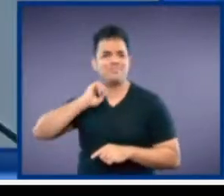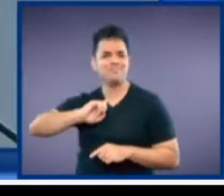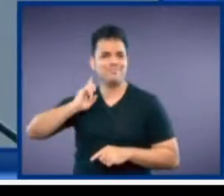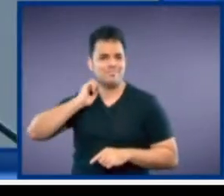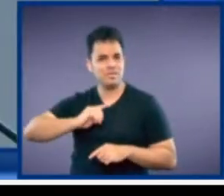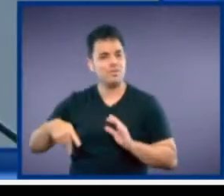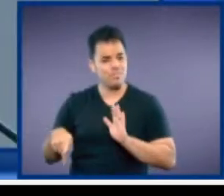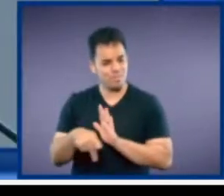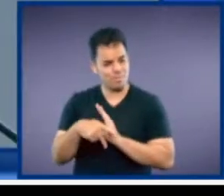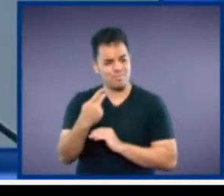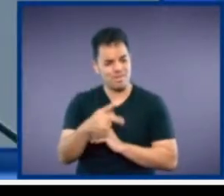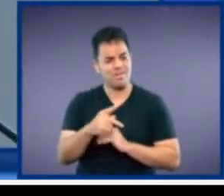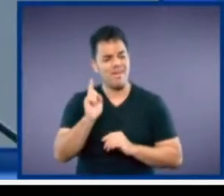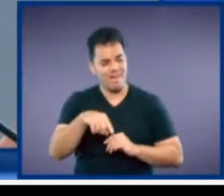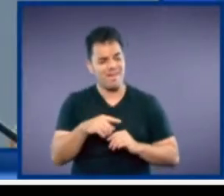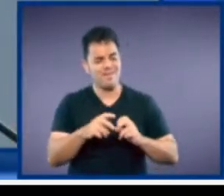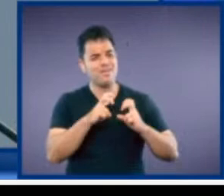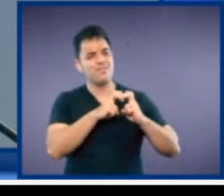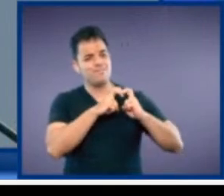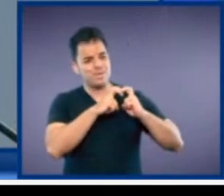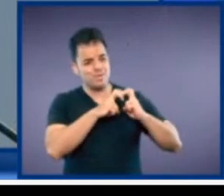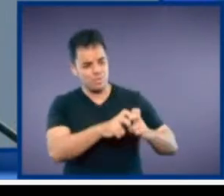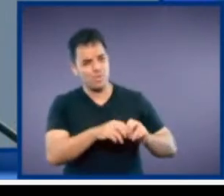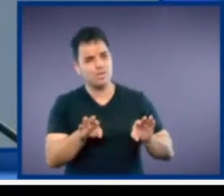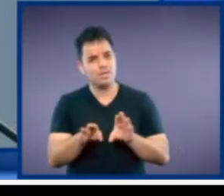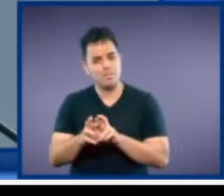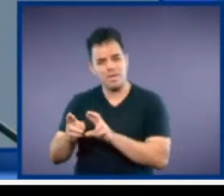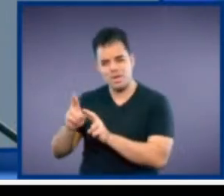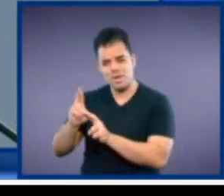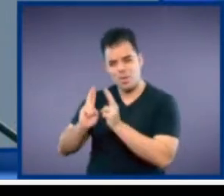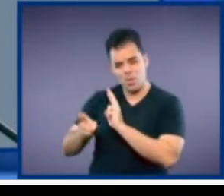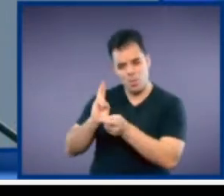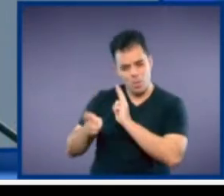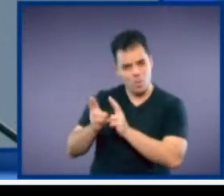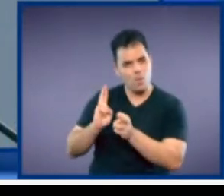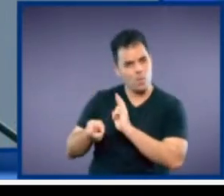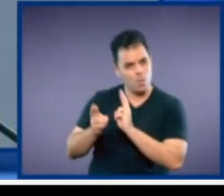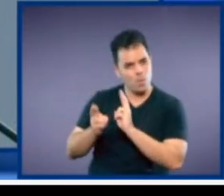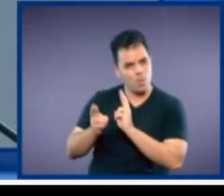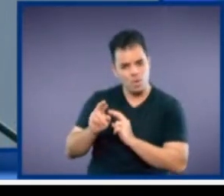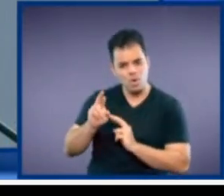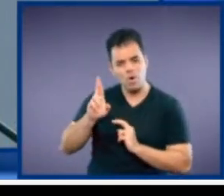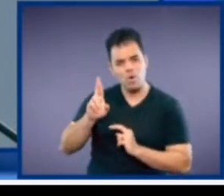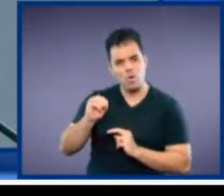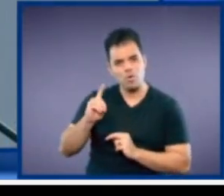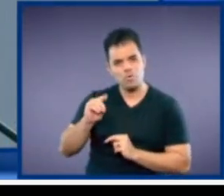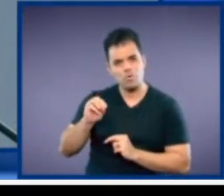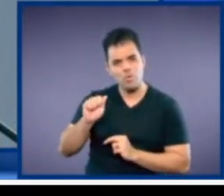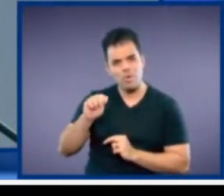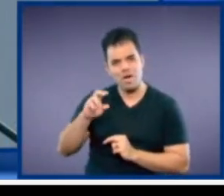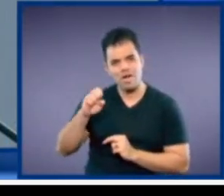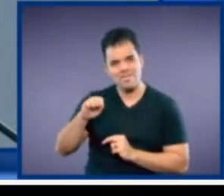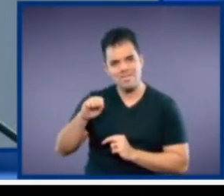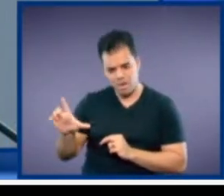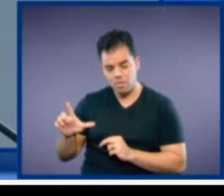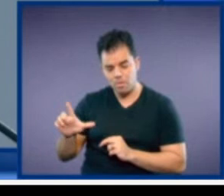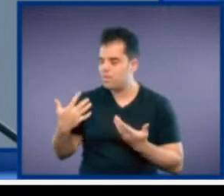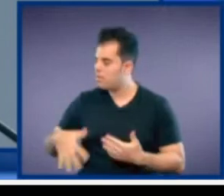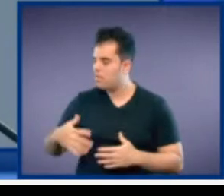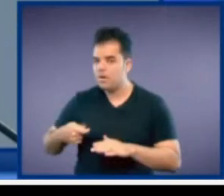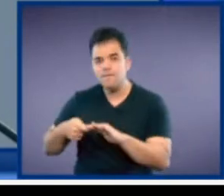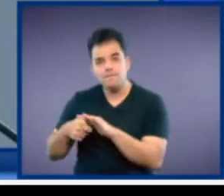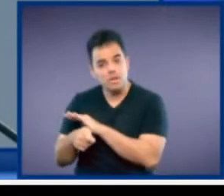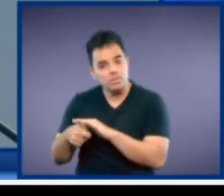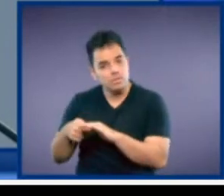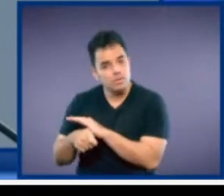metrô, o Rodoanel, recentemente, um investimento tão grande quanto o metrô